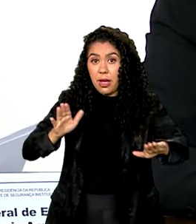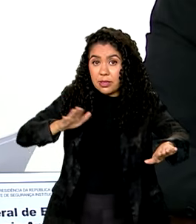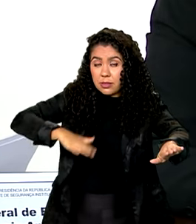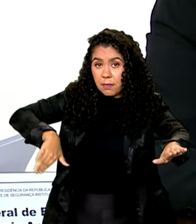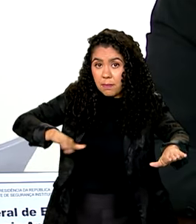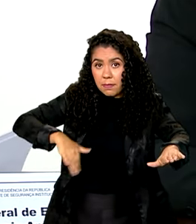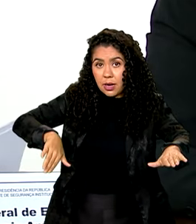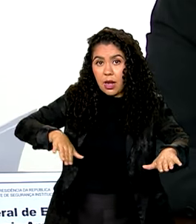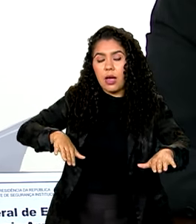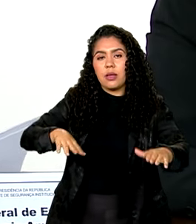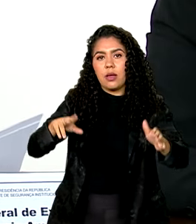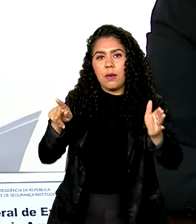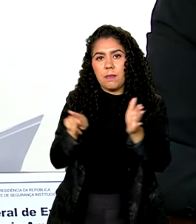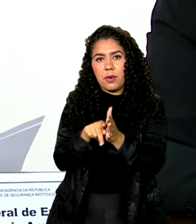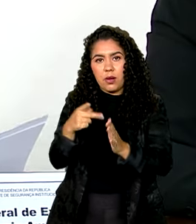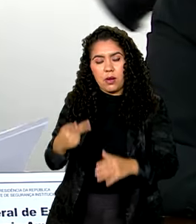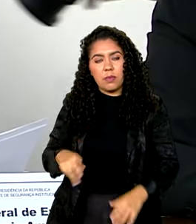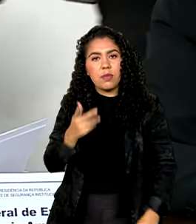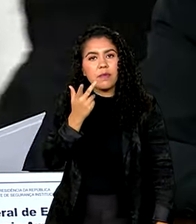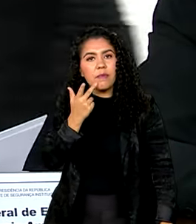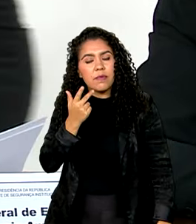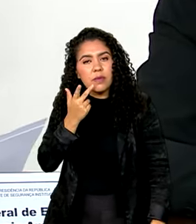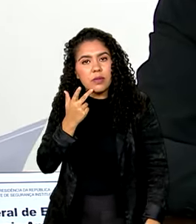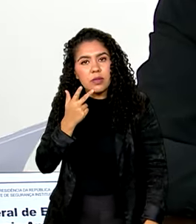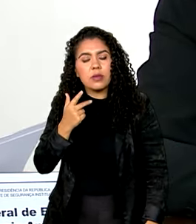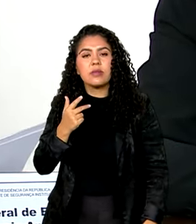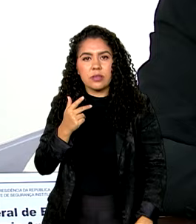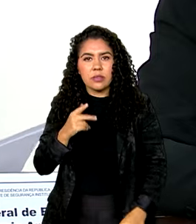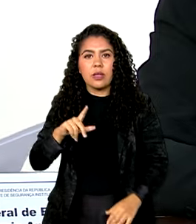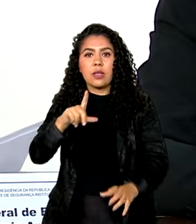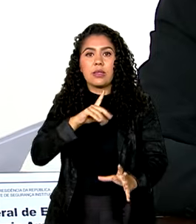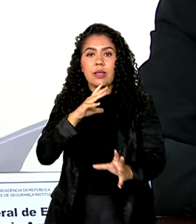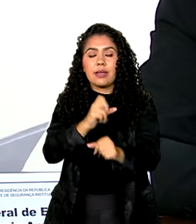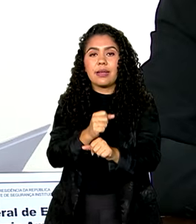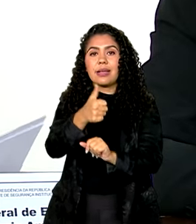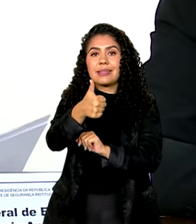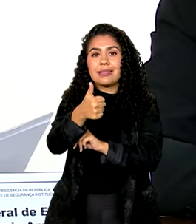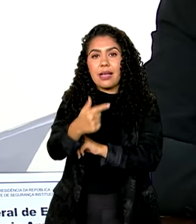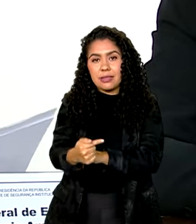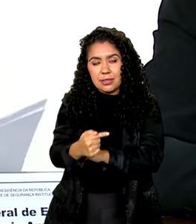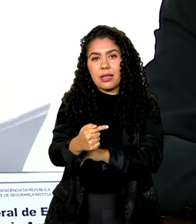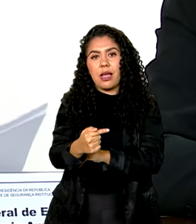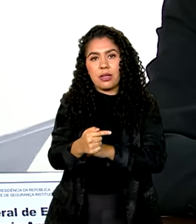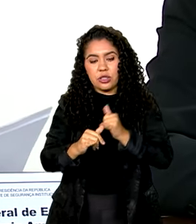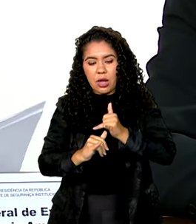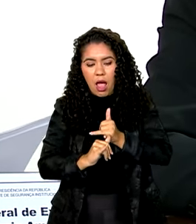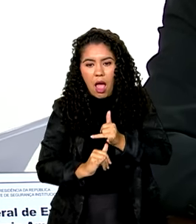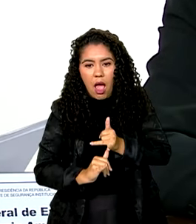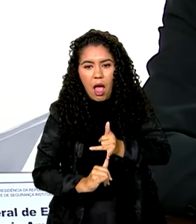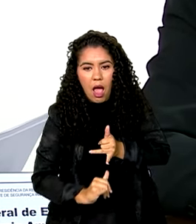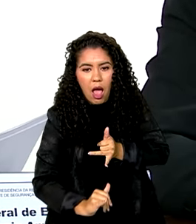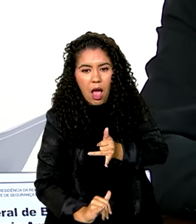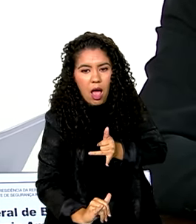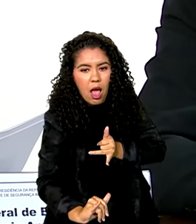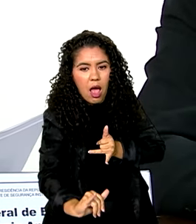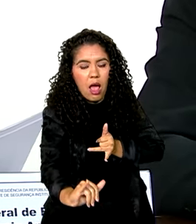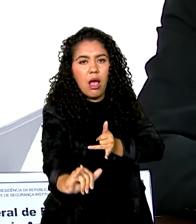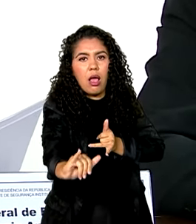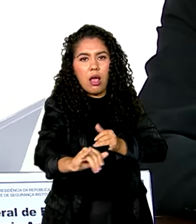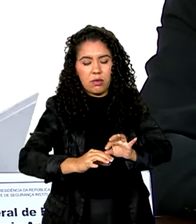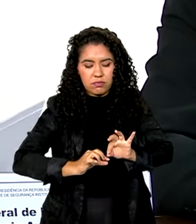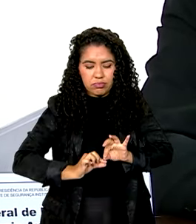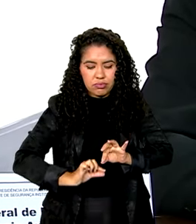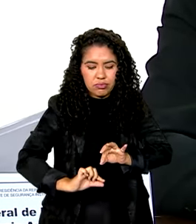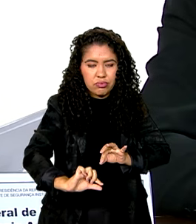em Fortaleza, aportam 17 cabos submarinos, constituindo um dos maiores hubs desse tipo